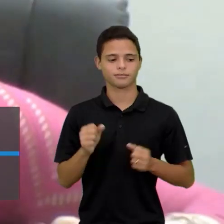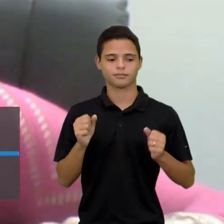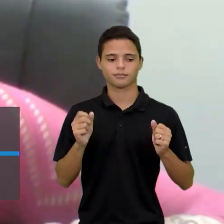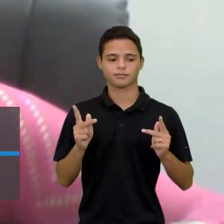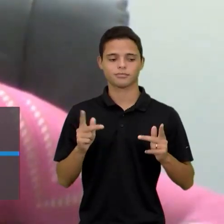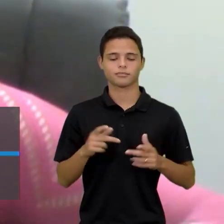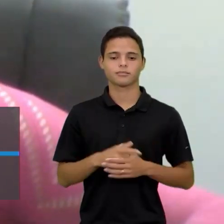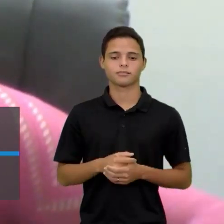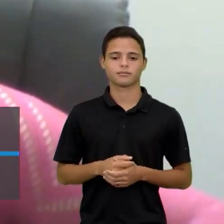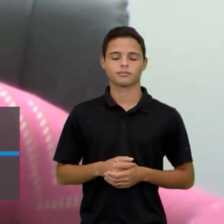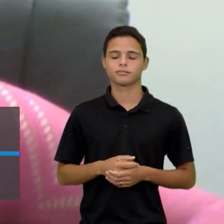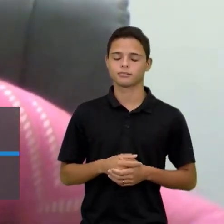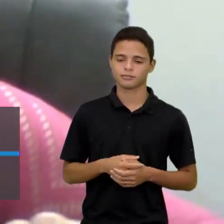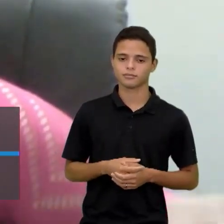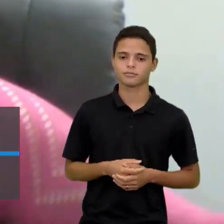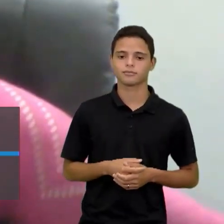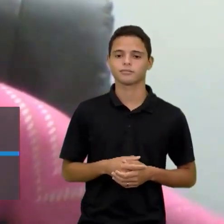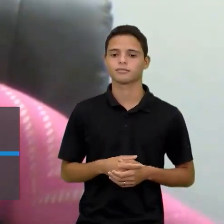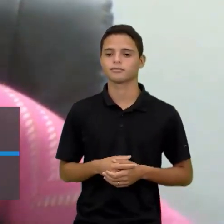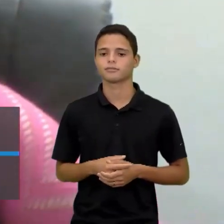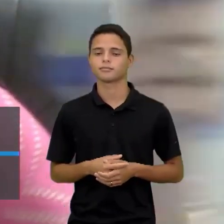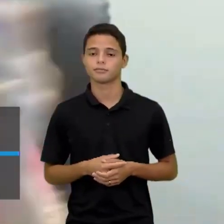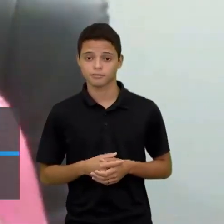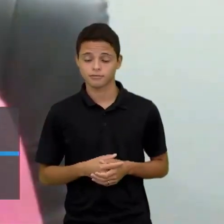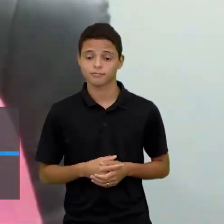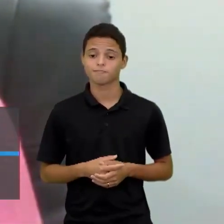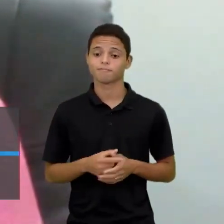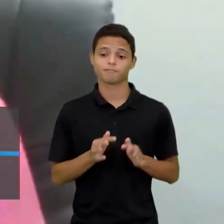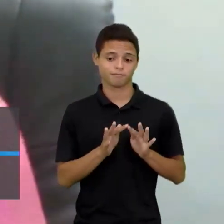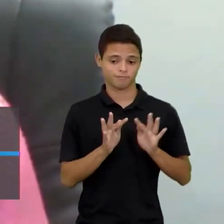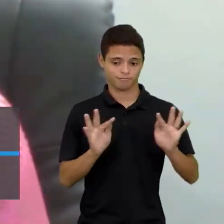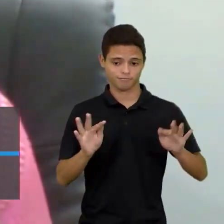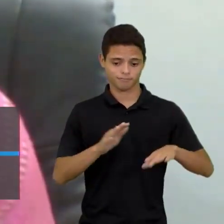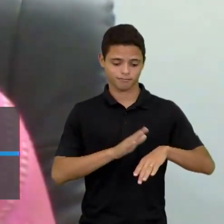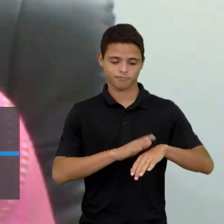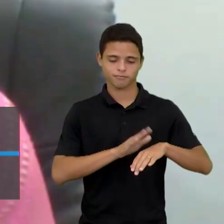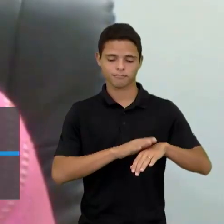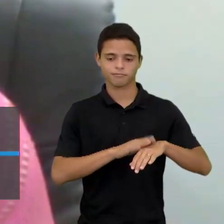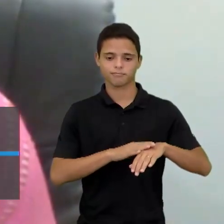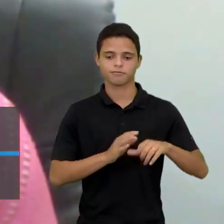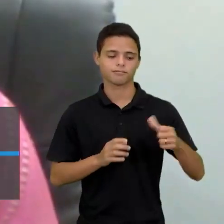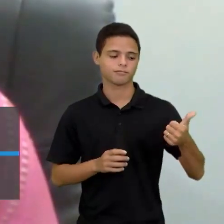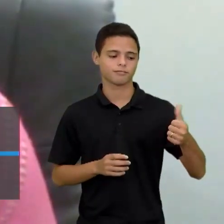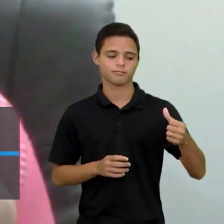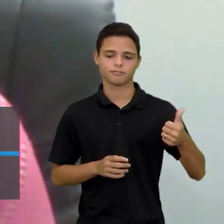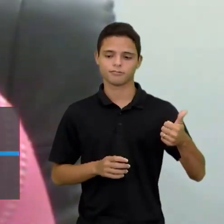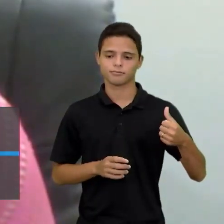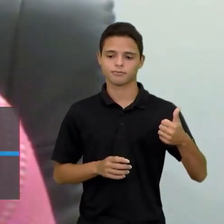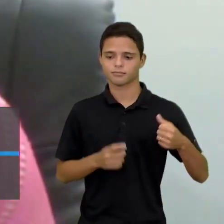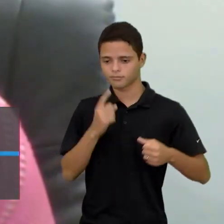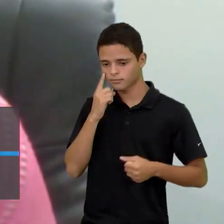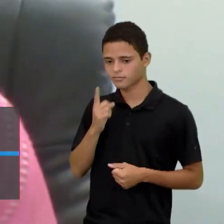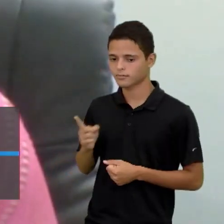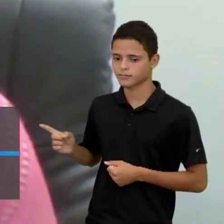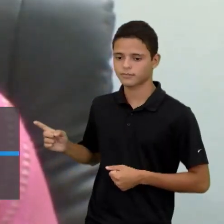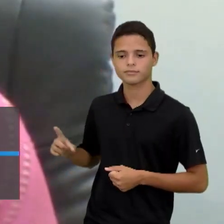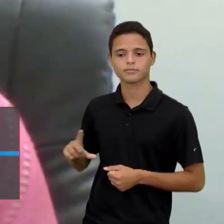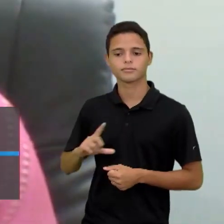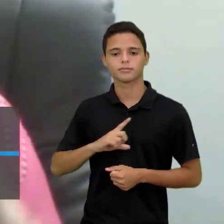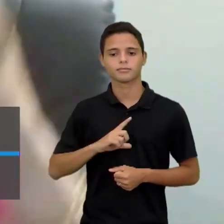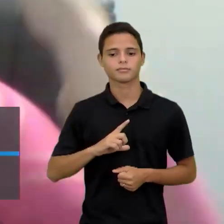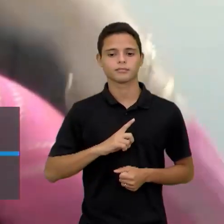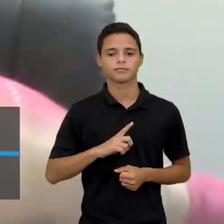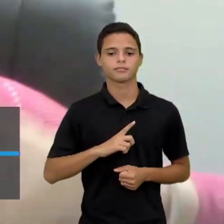ok? Que é a ponteira de cabeça, tá? O facilitador de punho e polegar, por exemplo, na diretoria mesmo, nós temos na sala de recursos,